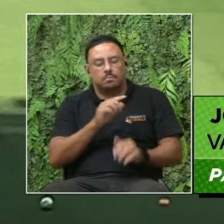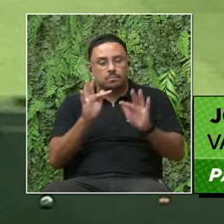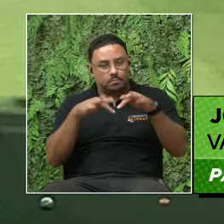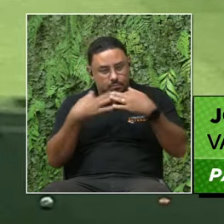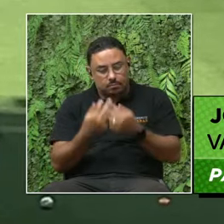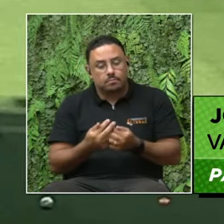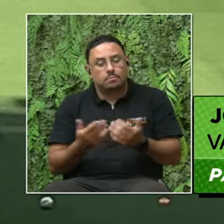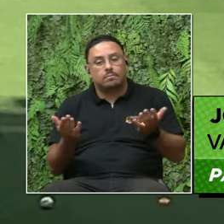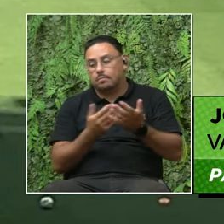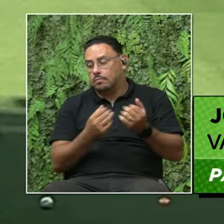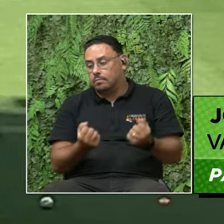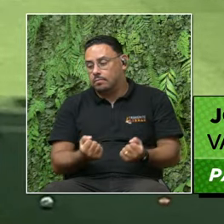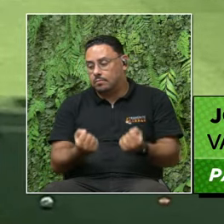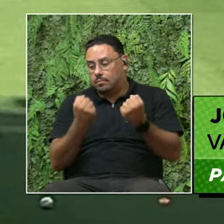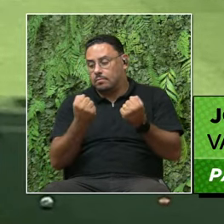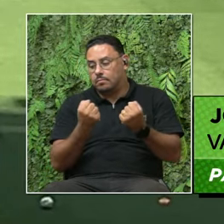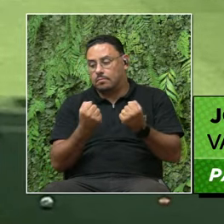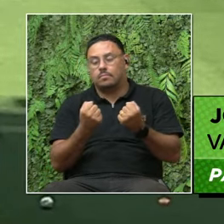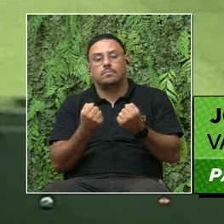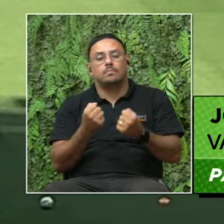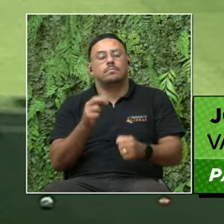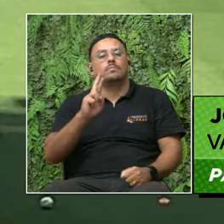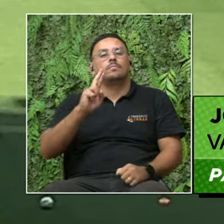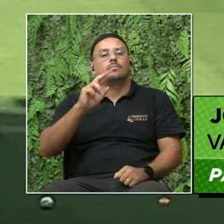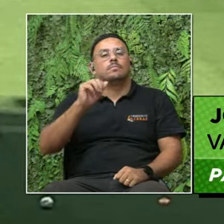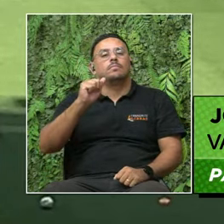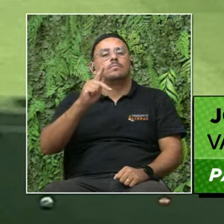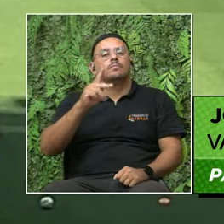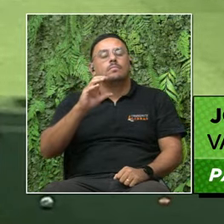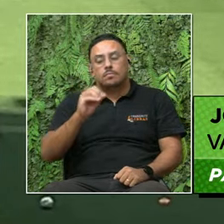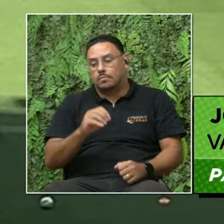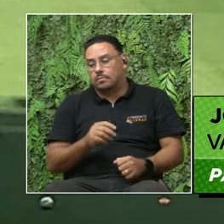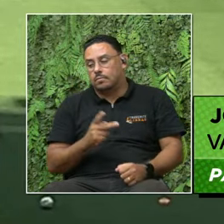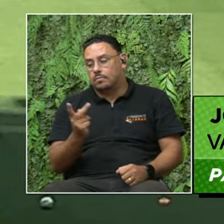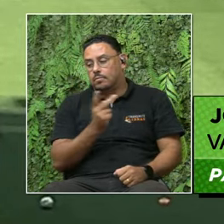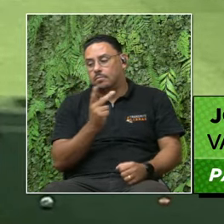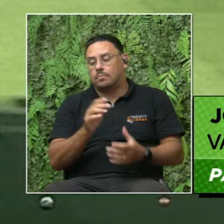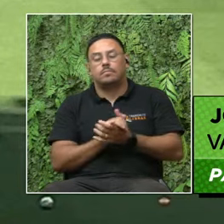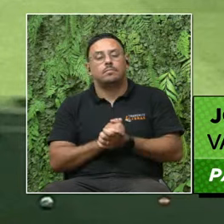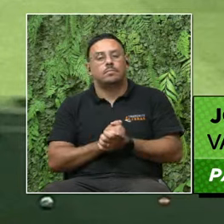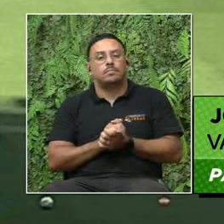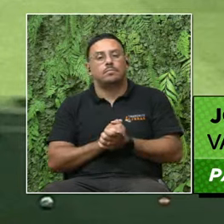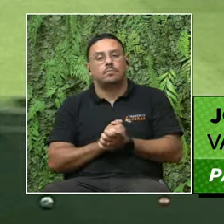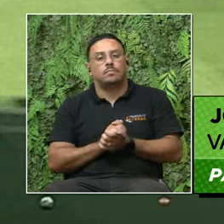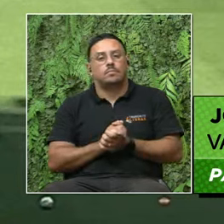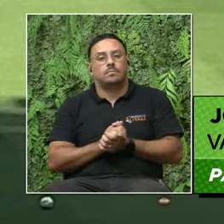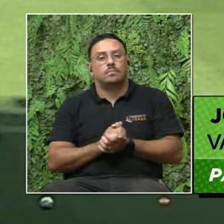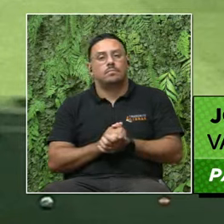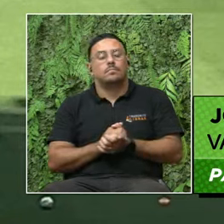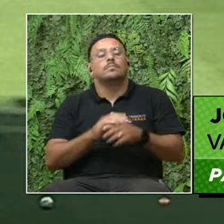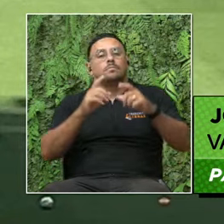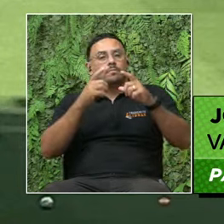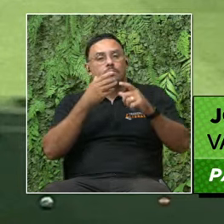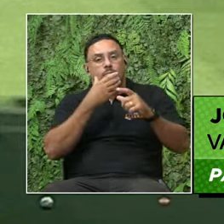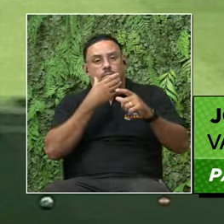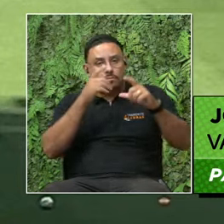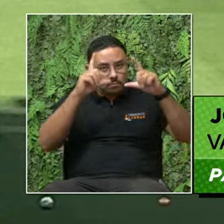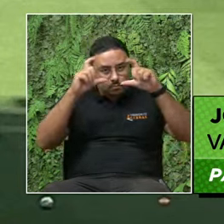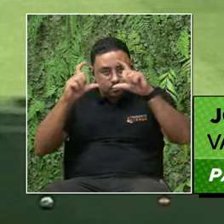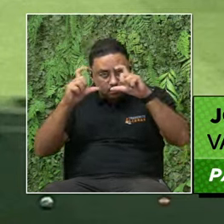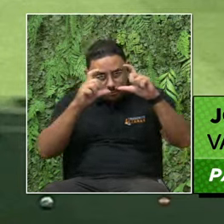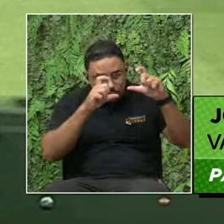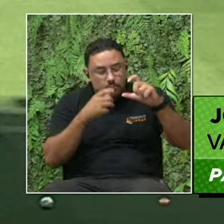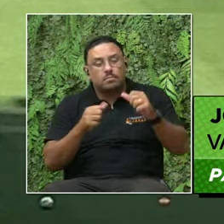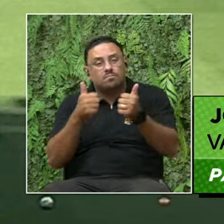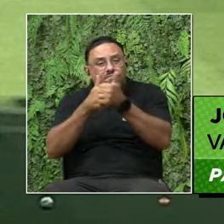agora ele agora ele é carregado Bob pelo rapozão e pelo rapozinho ali o Marcelo Moreno os fotógrafos ali muito próximo para